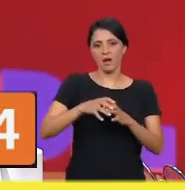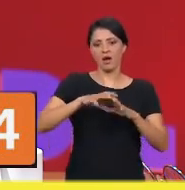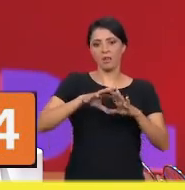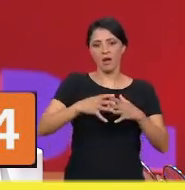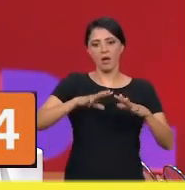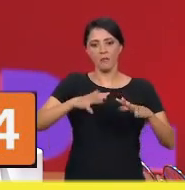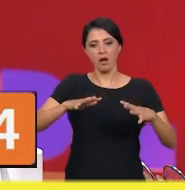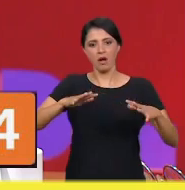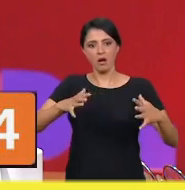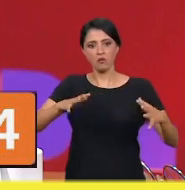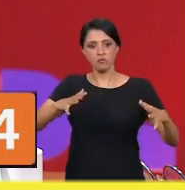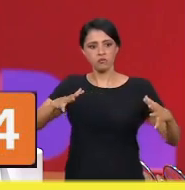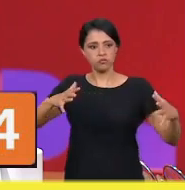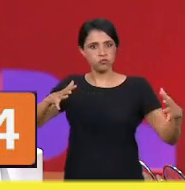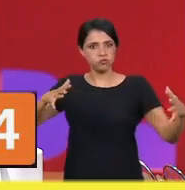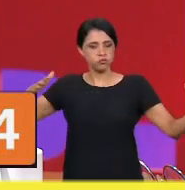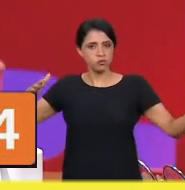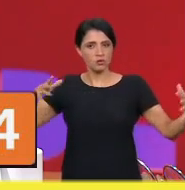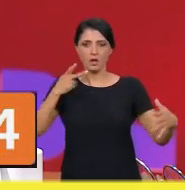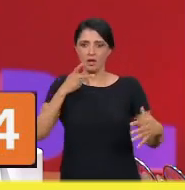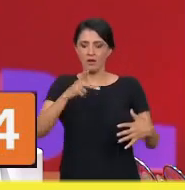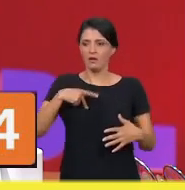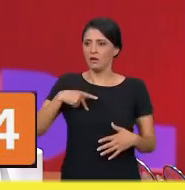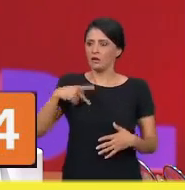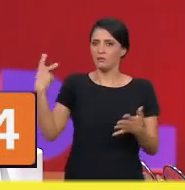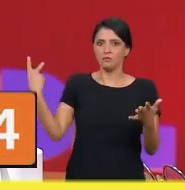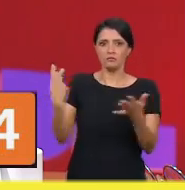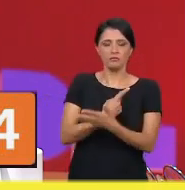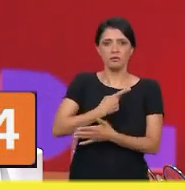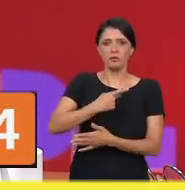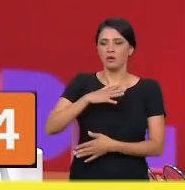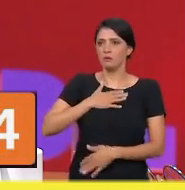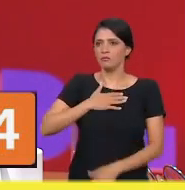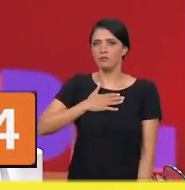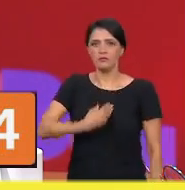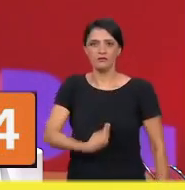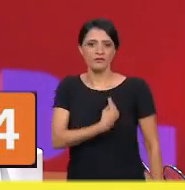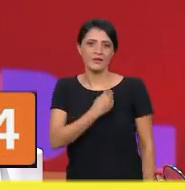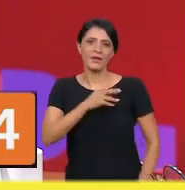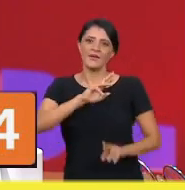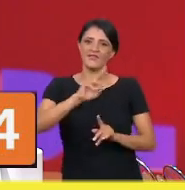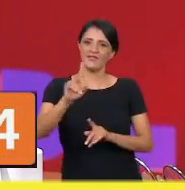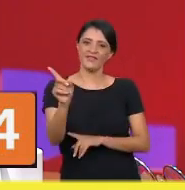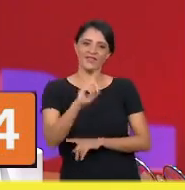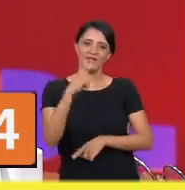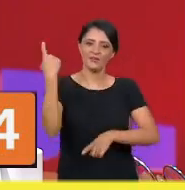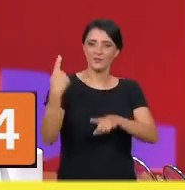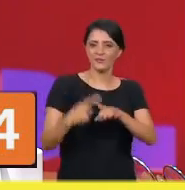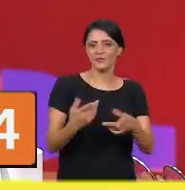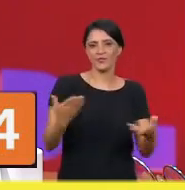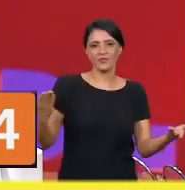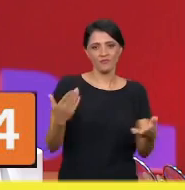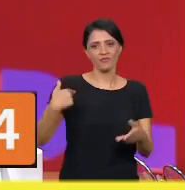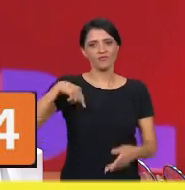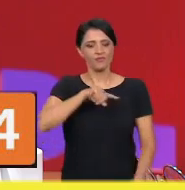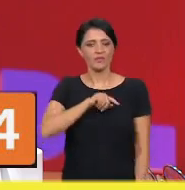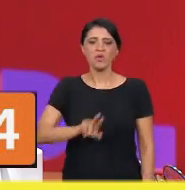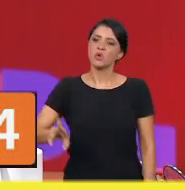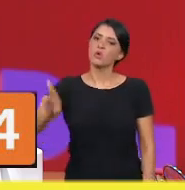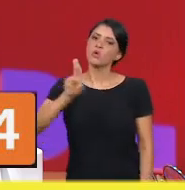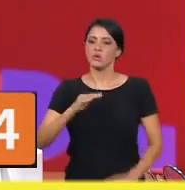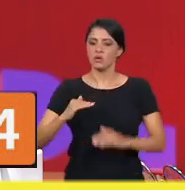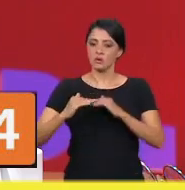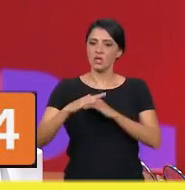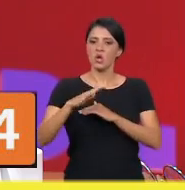e o Einstein falou, poxa, esse foi o maior erro da minha vida. Mas não foi, porque hoje nós usamos essa